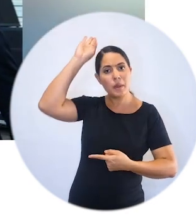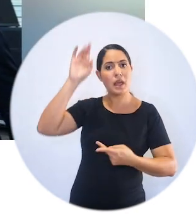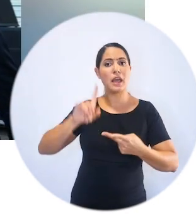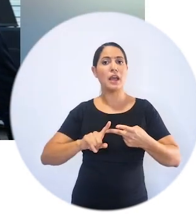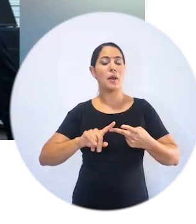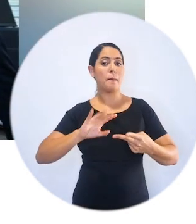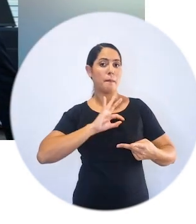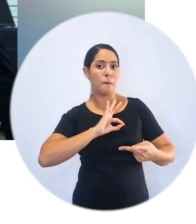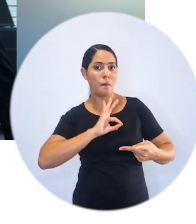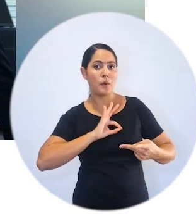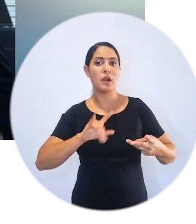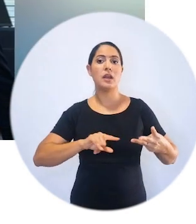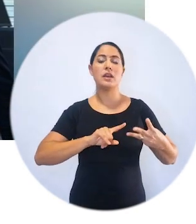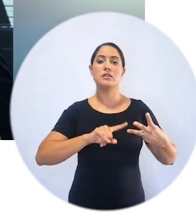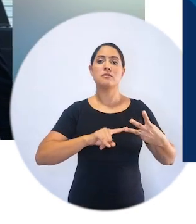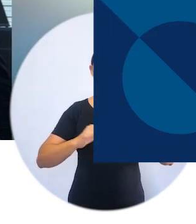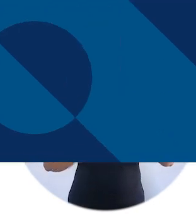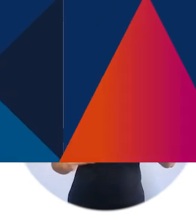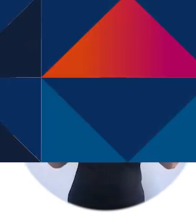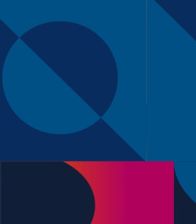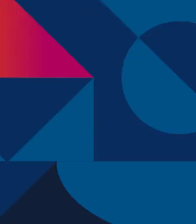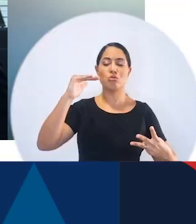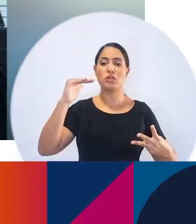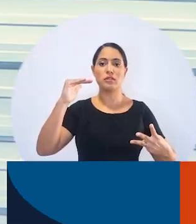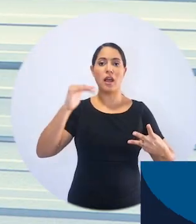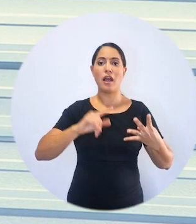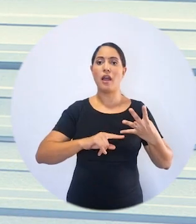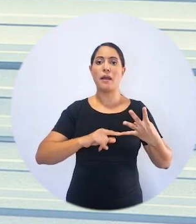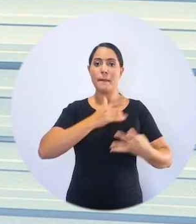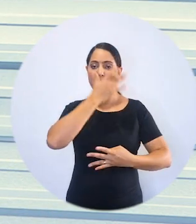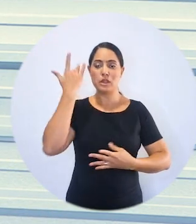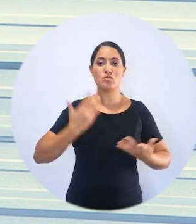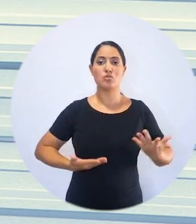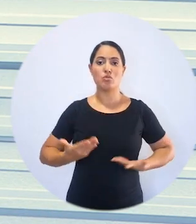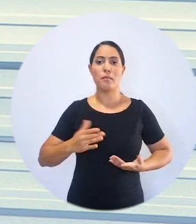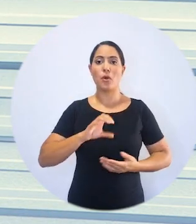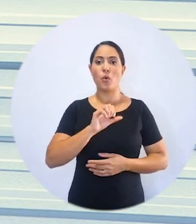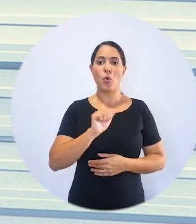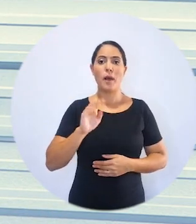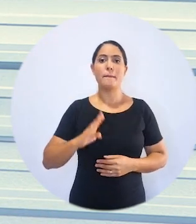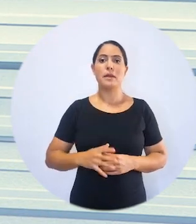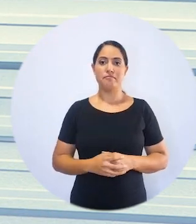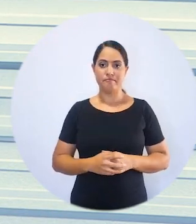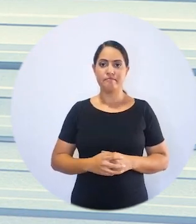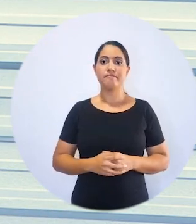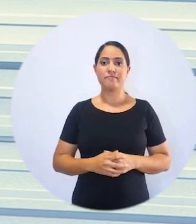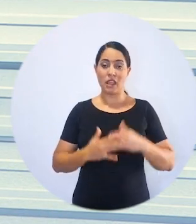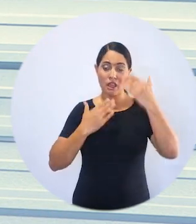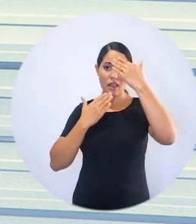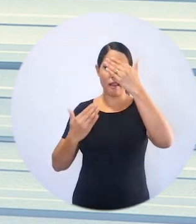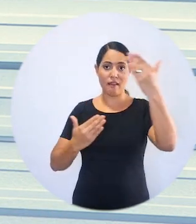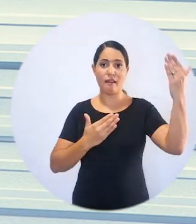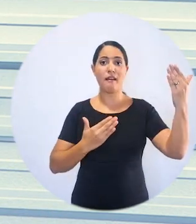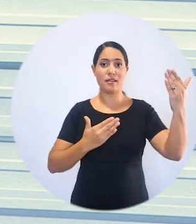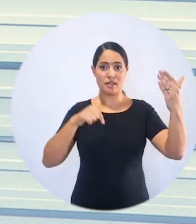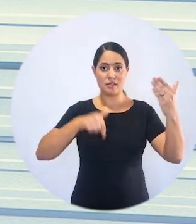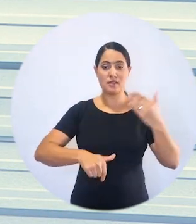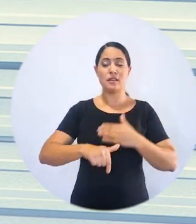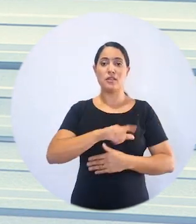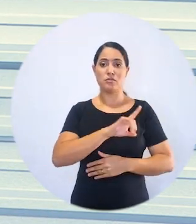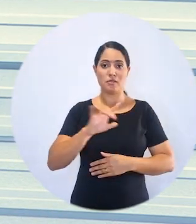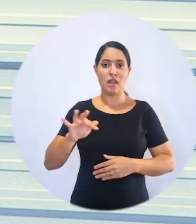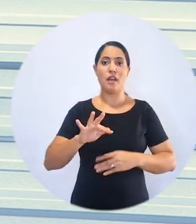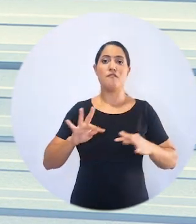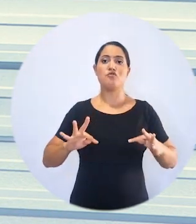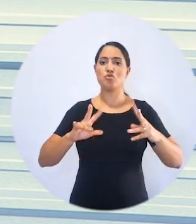e a eficiência de todos os envolvidos. Os bombeiros, os policiais, autoridades